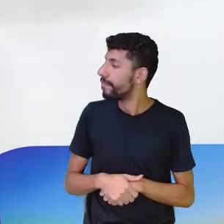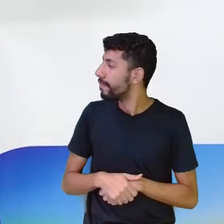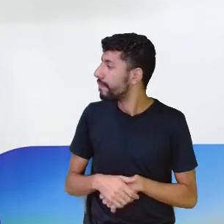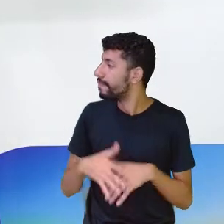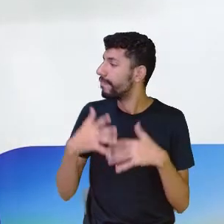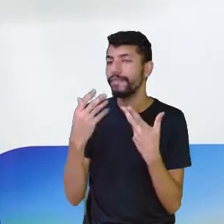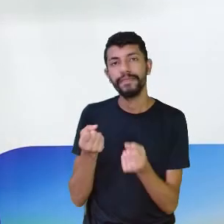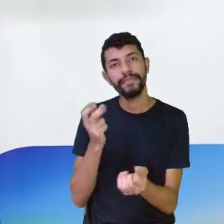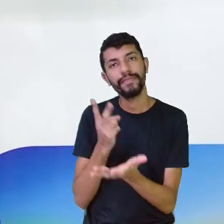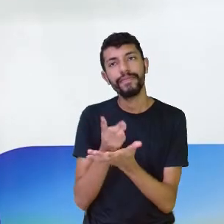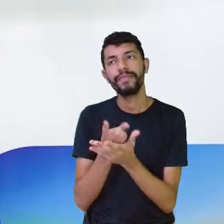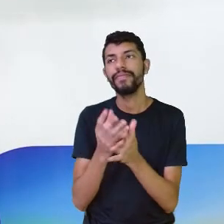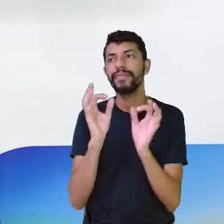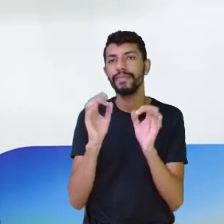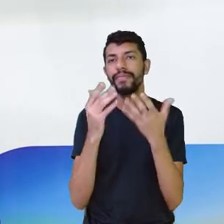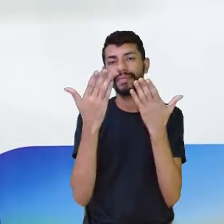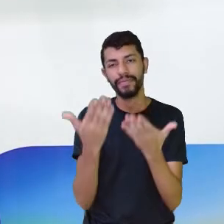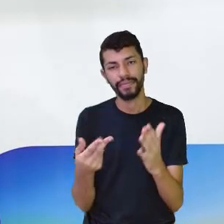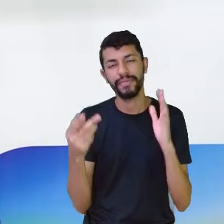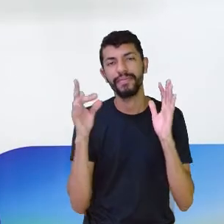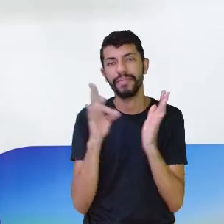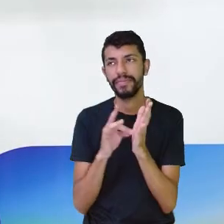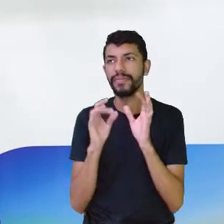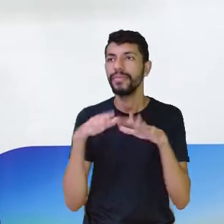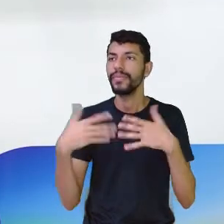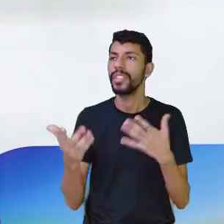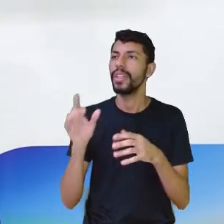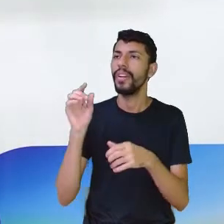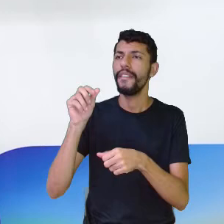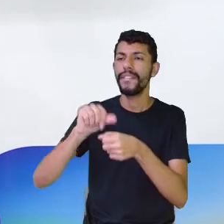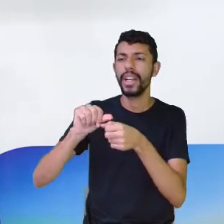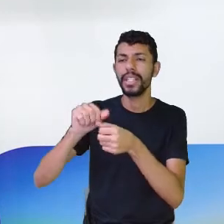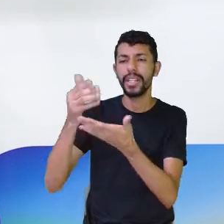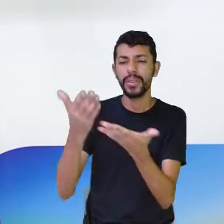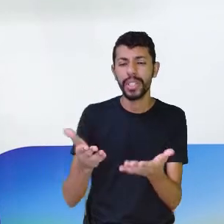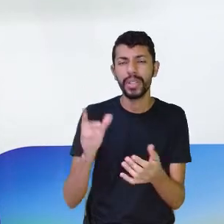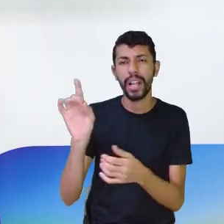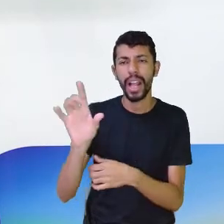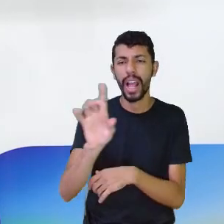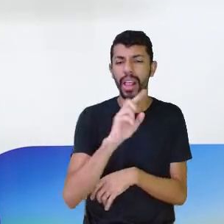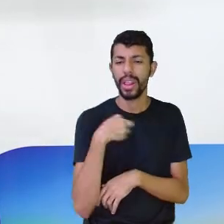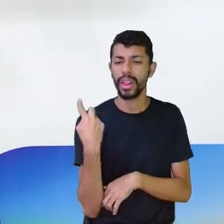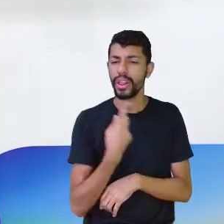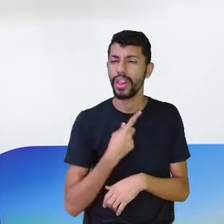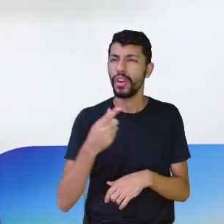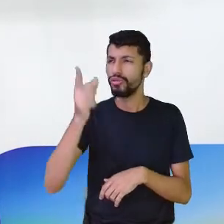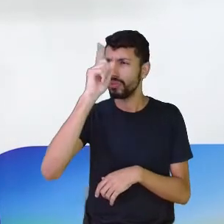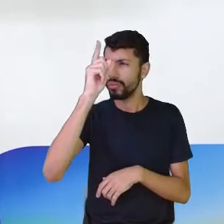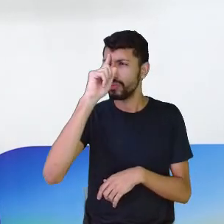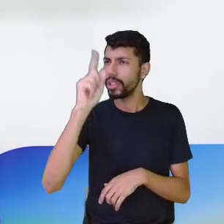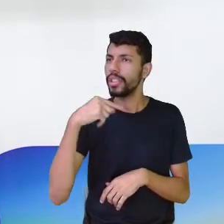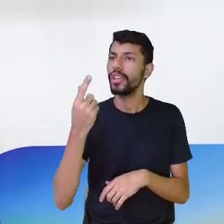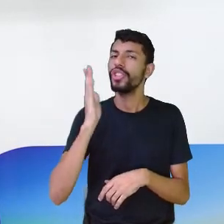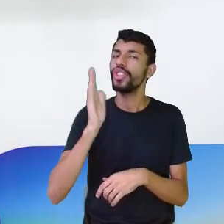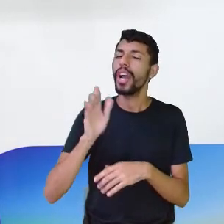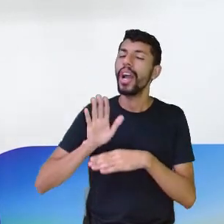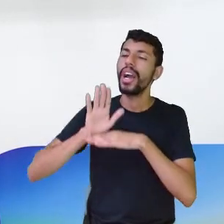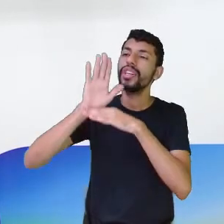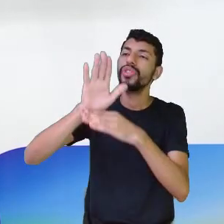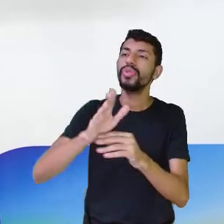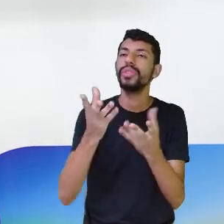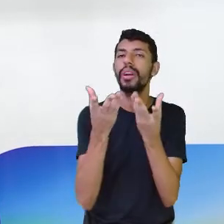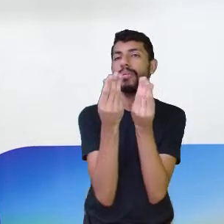seguindo, é isso mesmo. Fazendo isso, cada um de nós fazendo isso no dia a dia, a gente já está